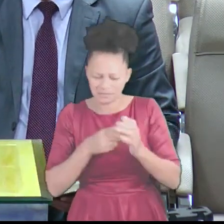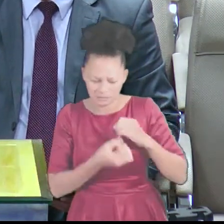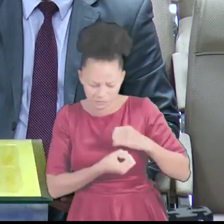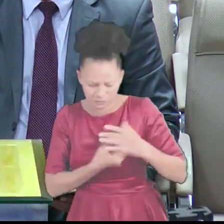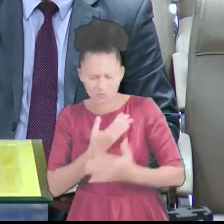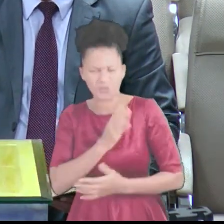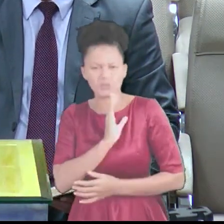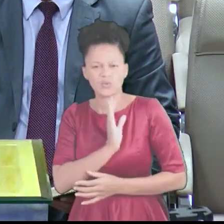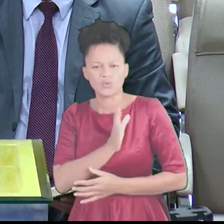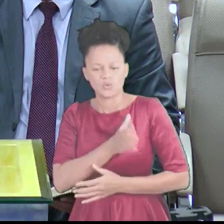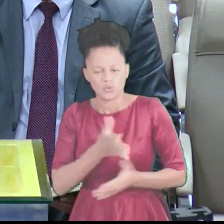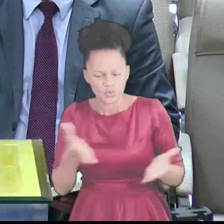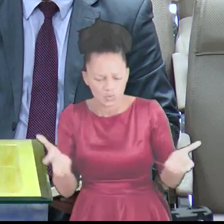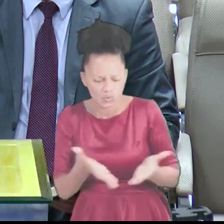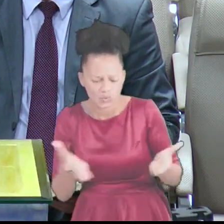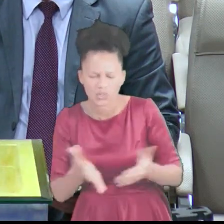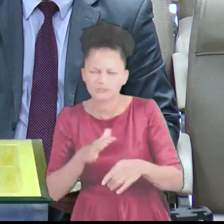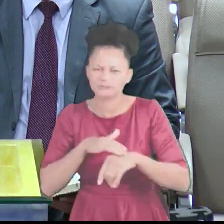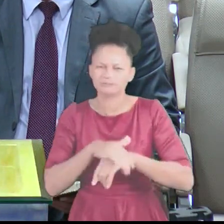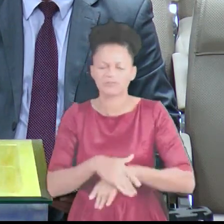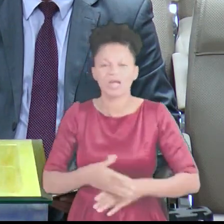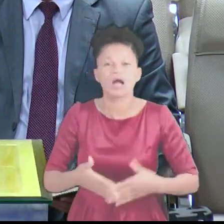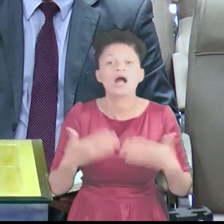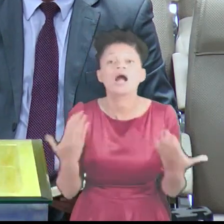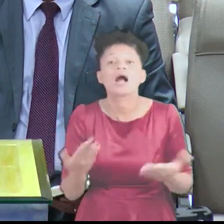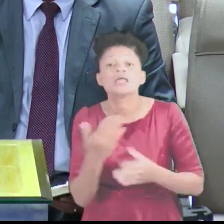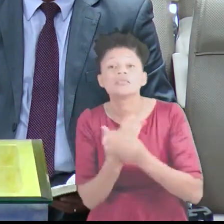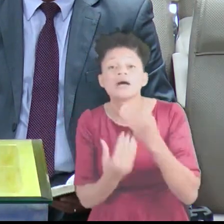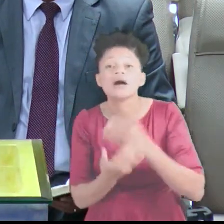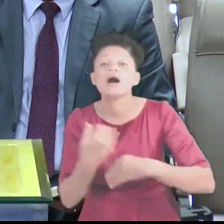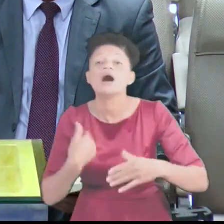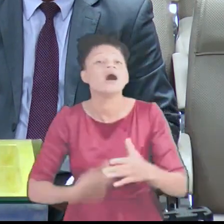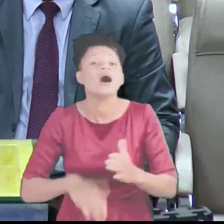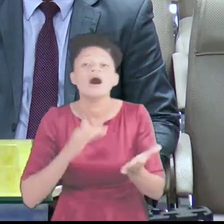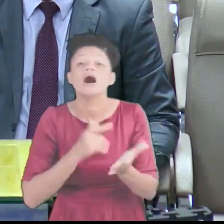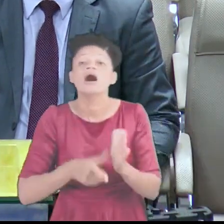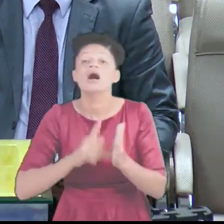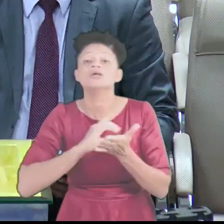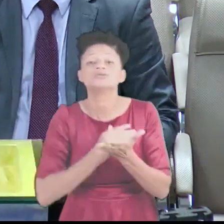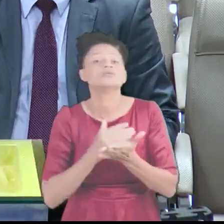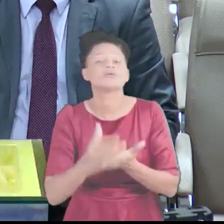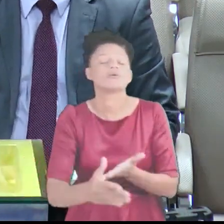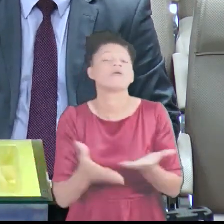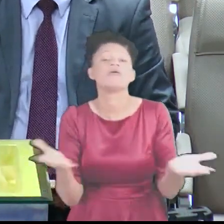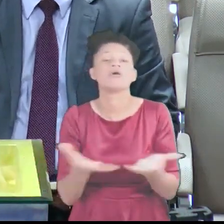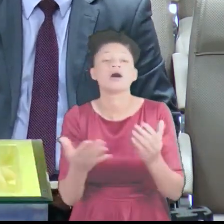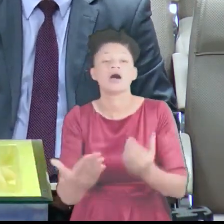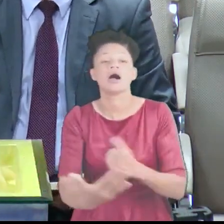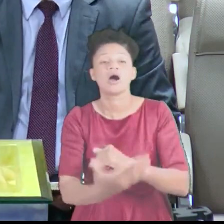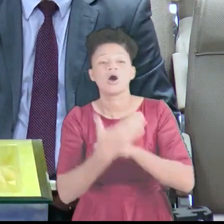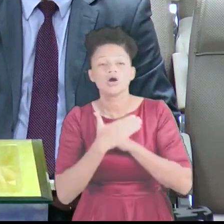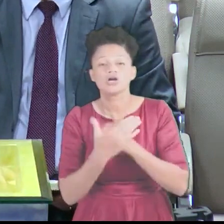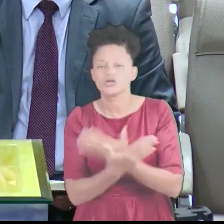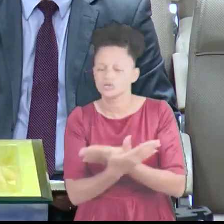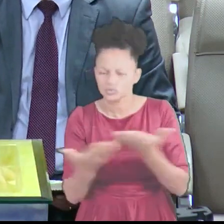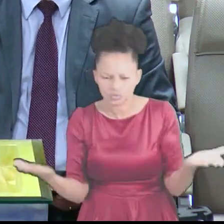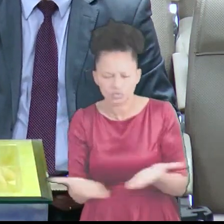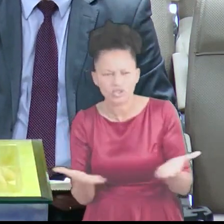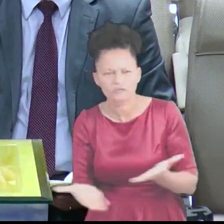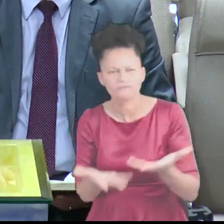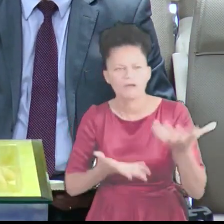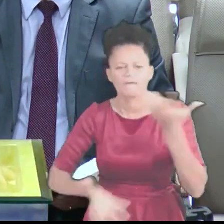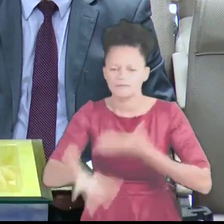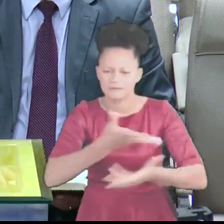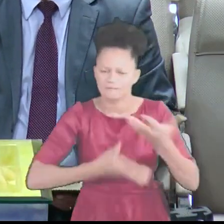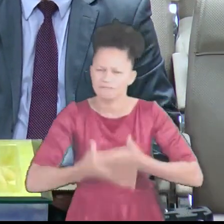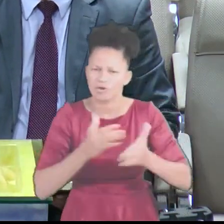corações esta noite. Cadê a mão? Deixa eu perguntar antes de aplicar. Aleluia, nos ajude nesta noite interagindo